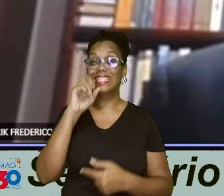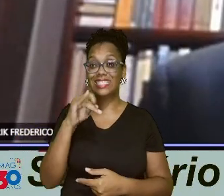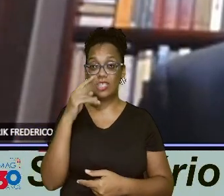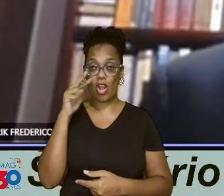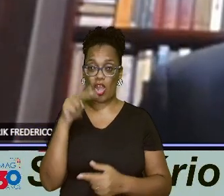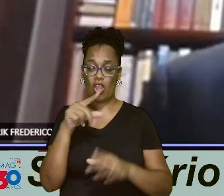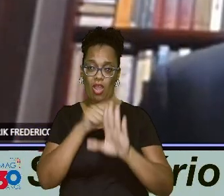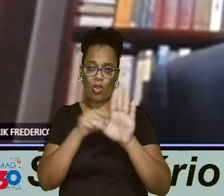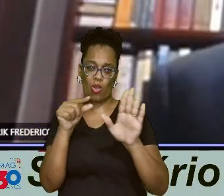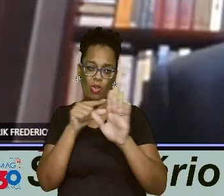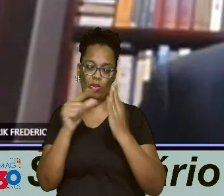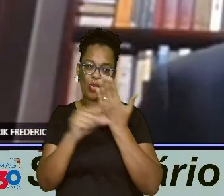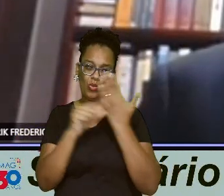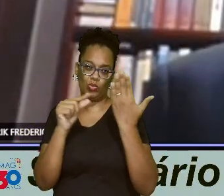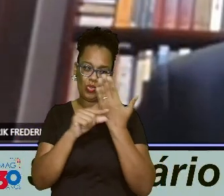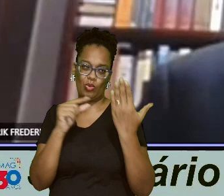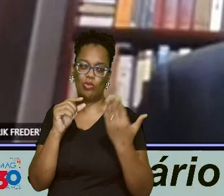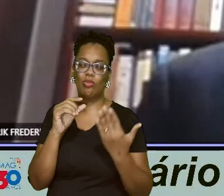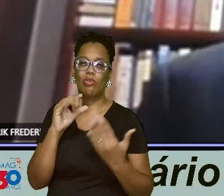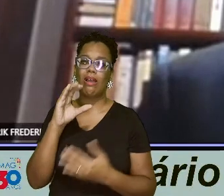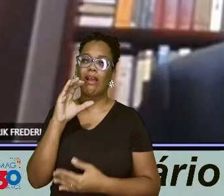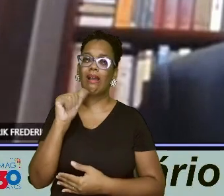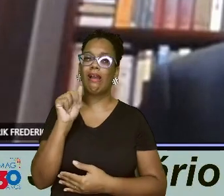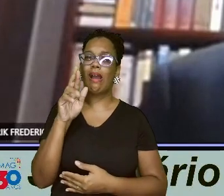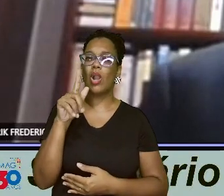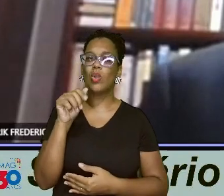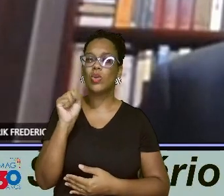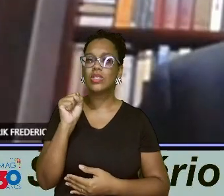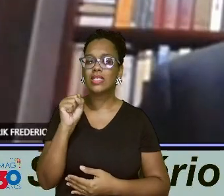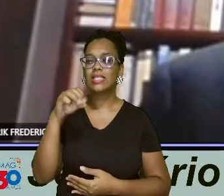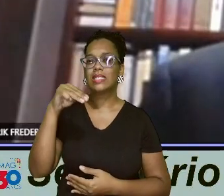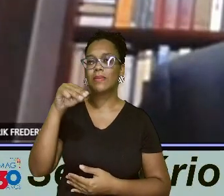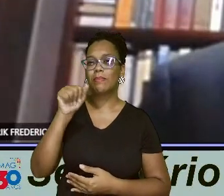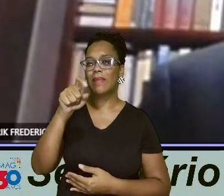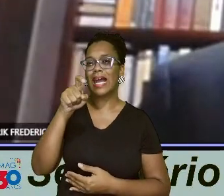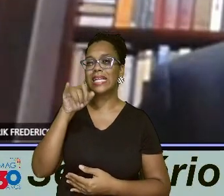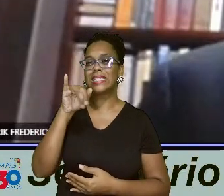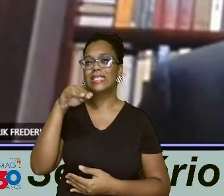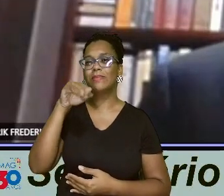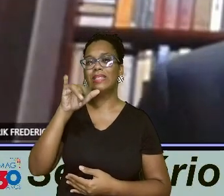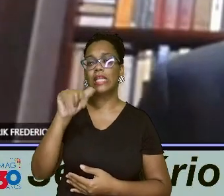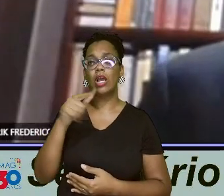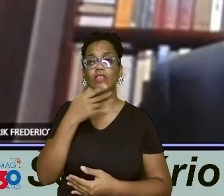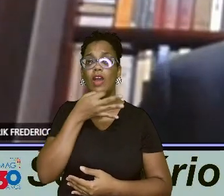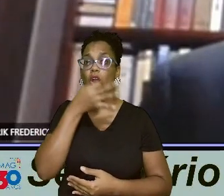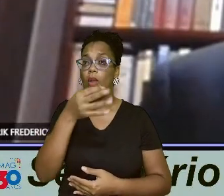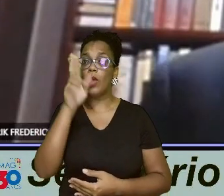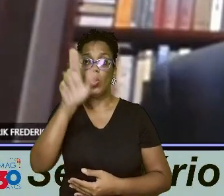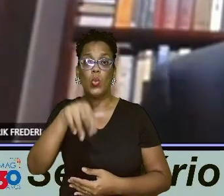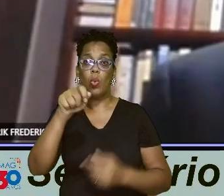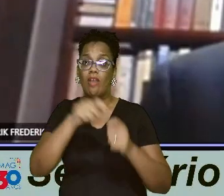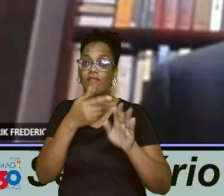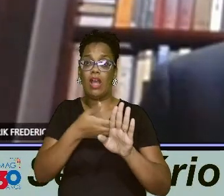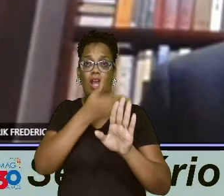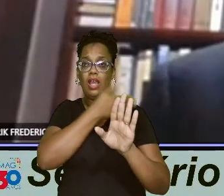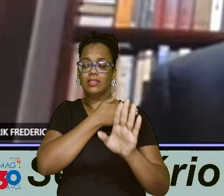clássico como Carlos Maximiliano, ele vai recomendar que nunca se faça isso, que essa era a visão clássica, a visão